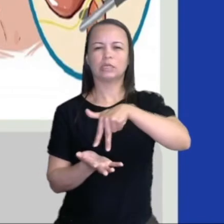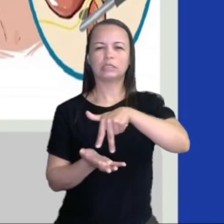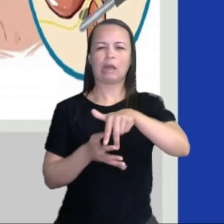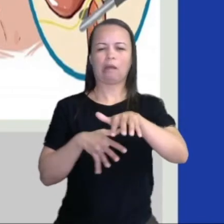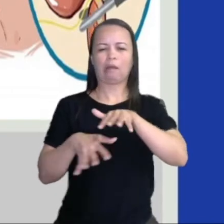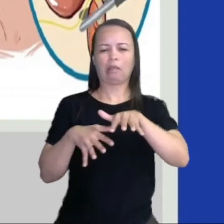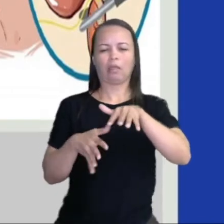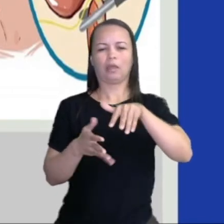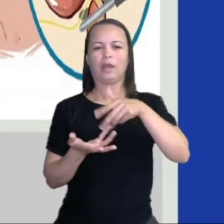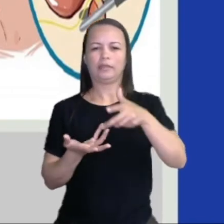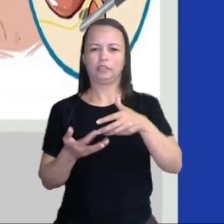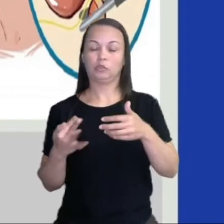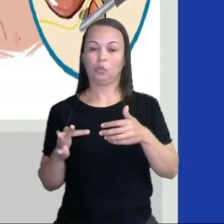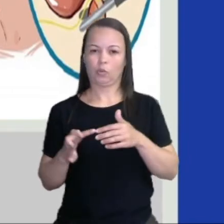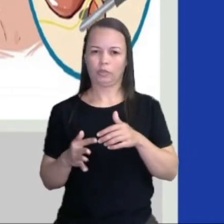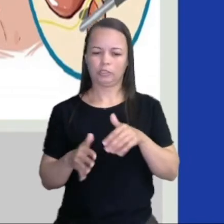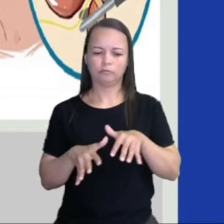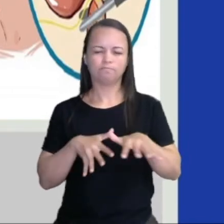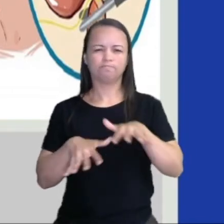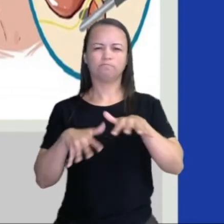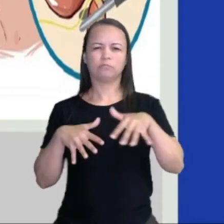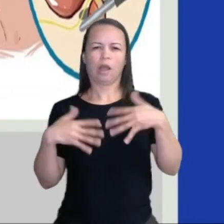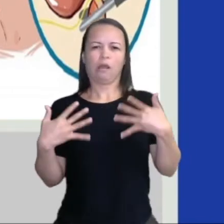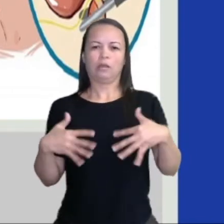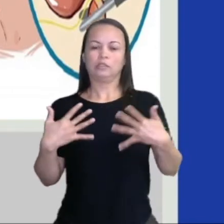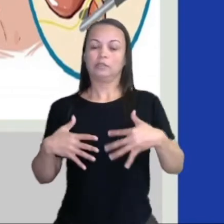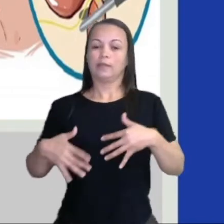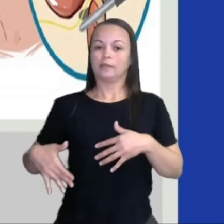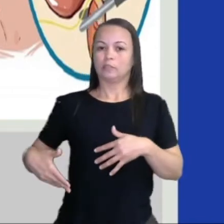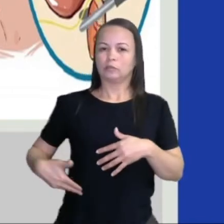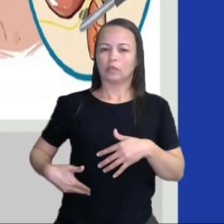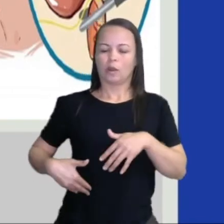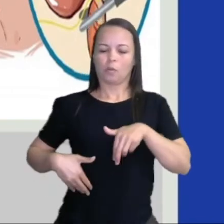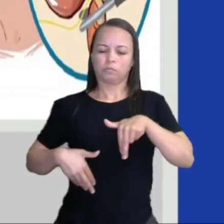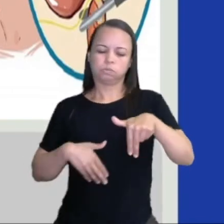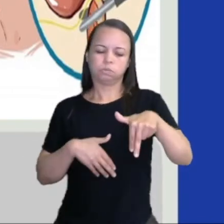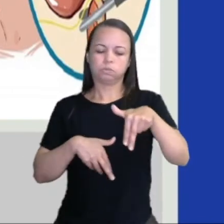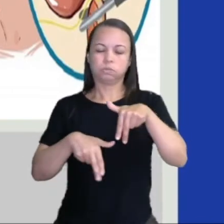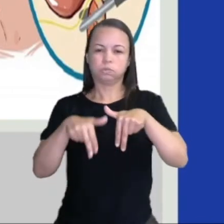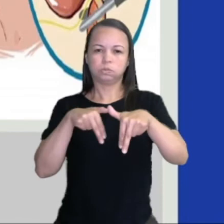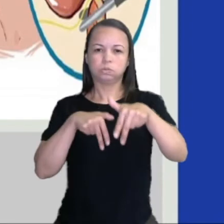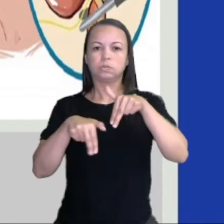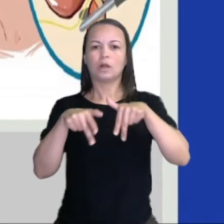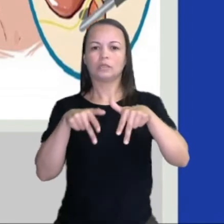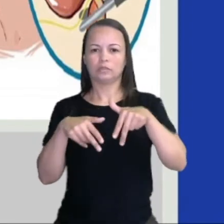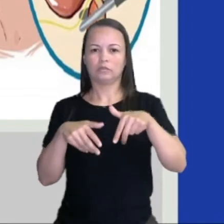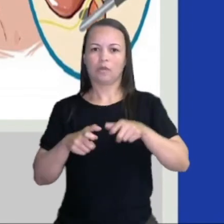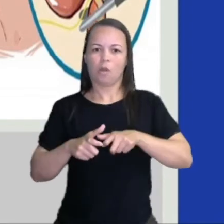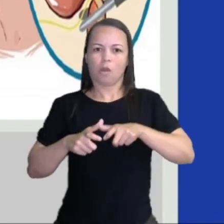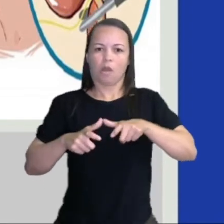inicia, como vocês viram lá no primeiro momento, e essa dor continua intensa, e quando a pessoa tenta se movimentar, essa dor cada vez vai